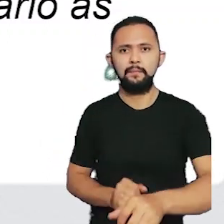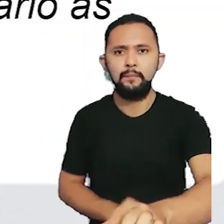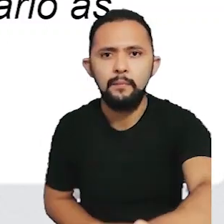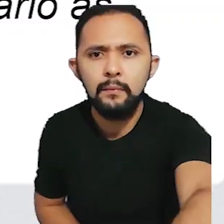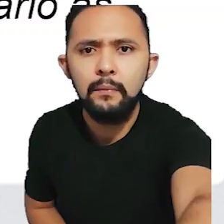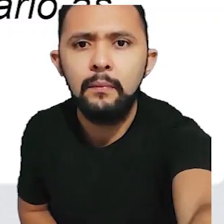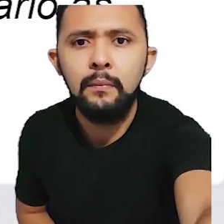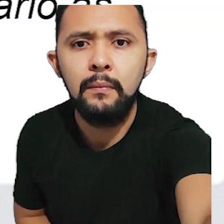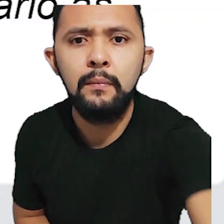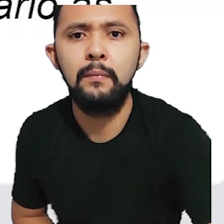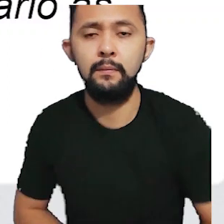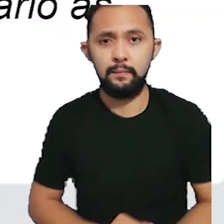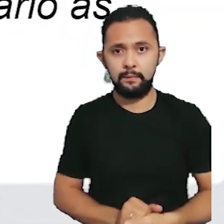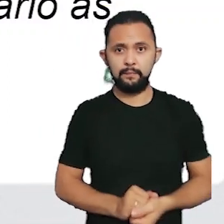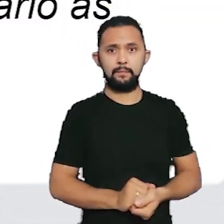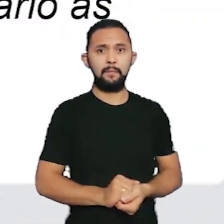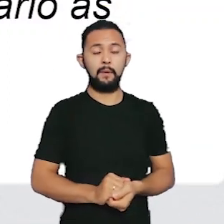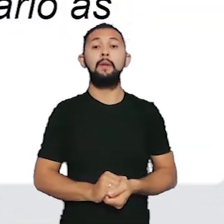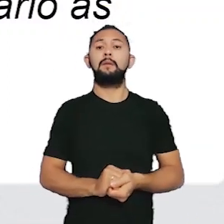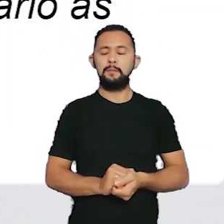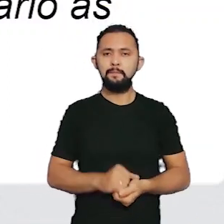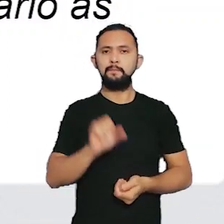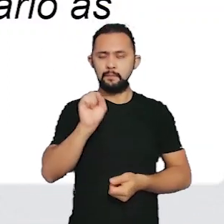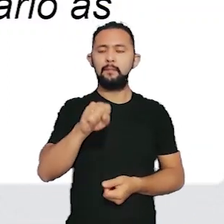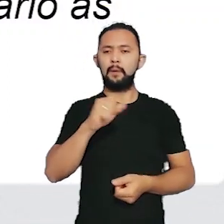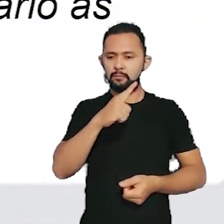Mesmo que ele tenha razão,